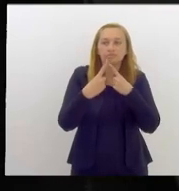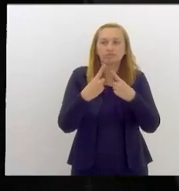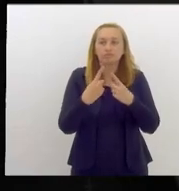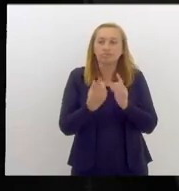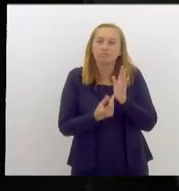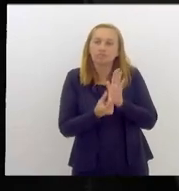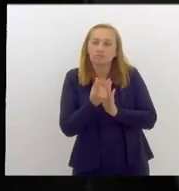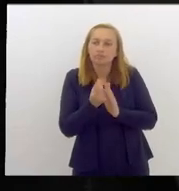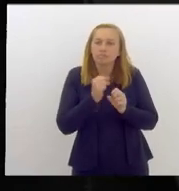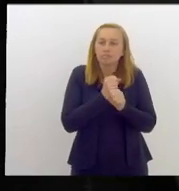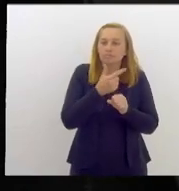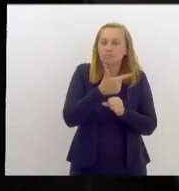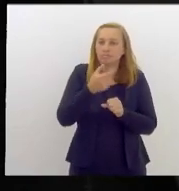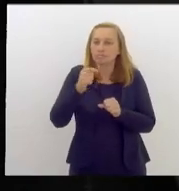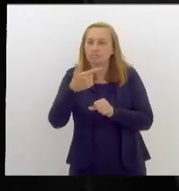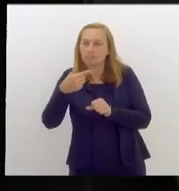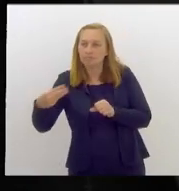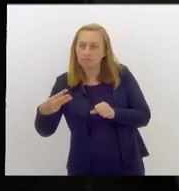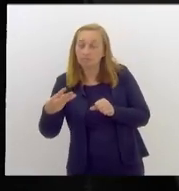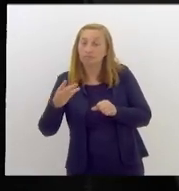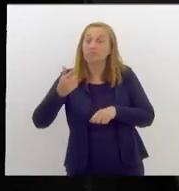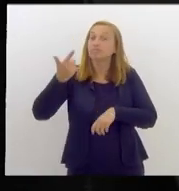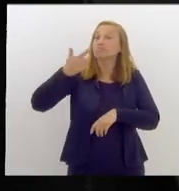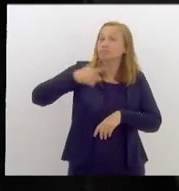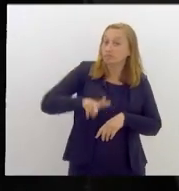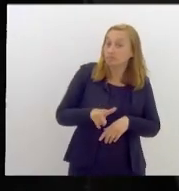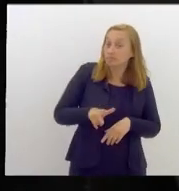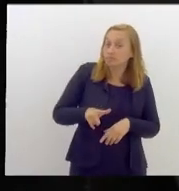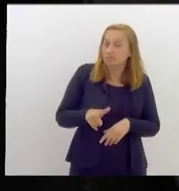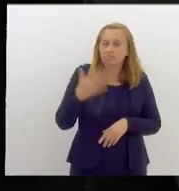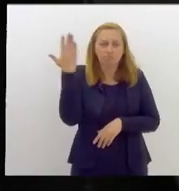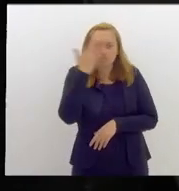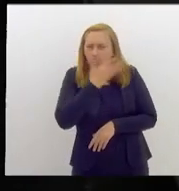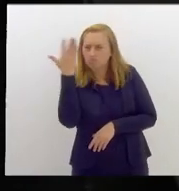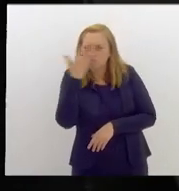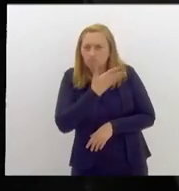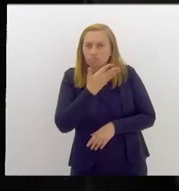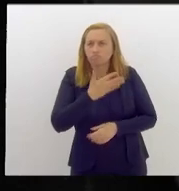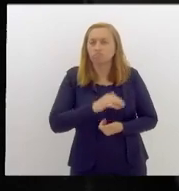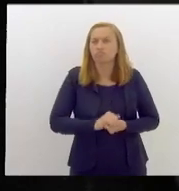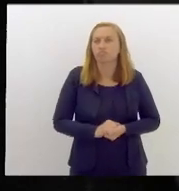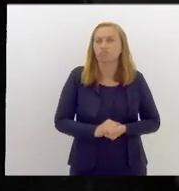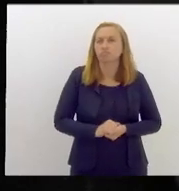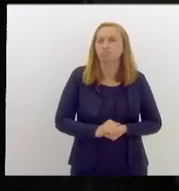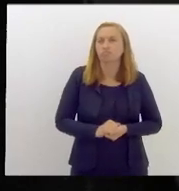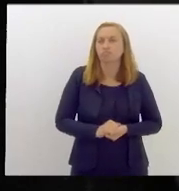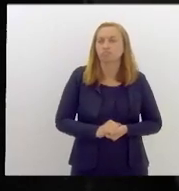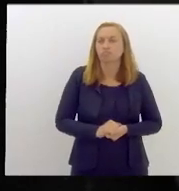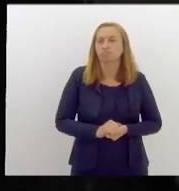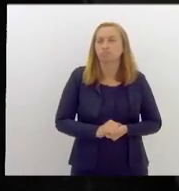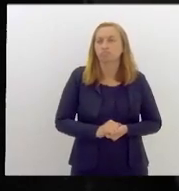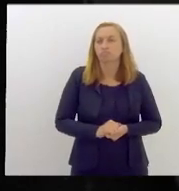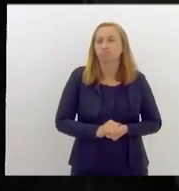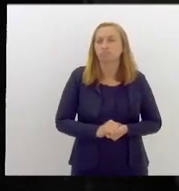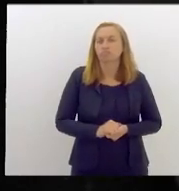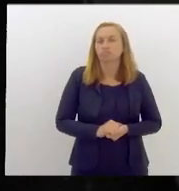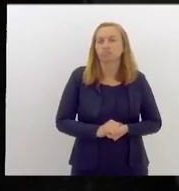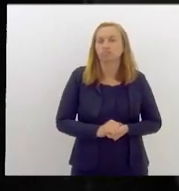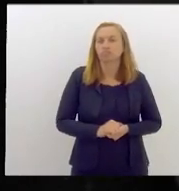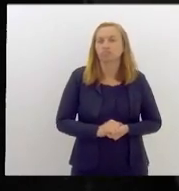orçamentária para 2023 E mais uma vez a gente não viu e não tem visto esforços do Governo